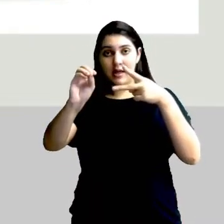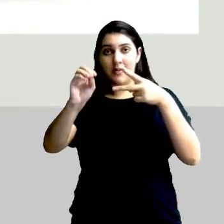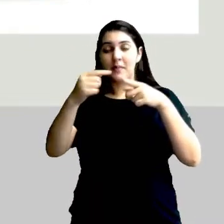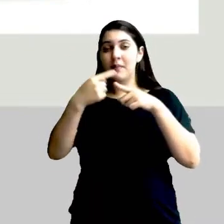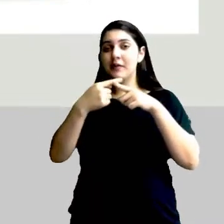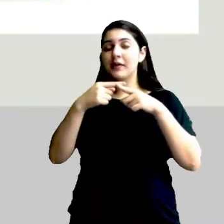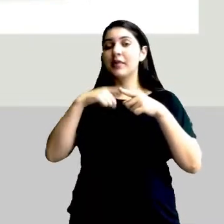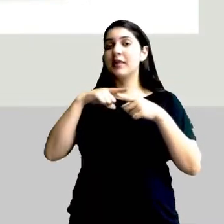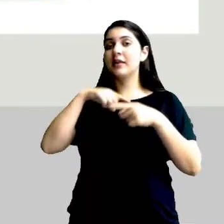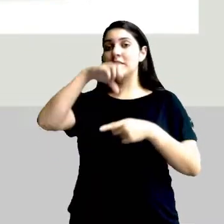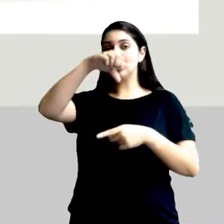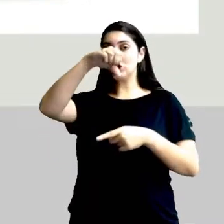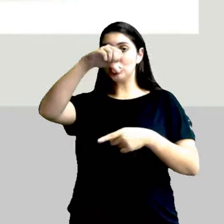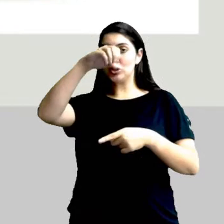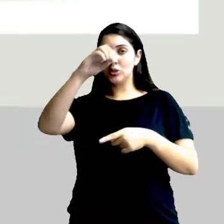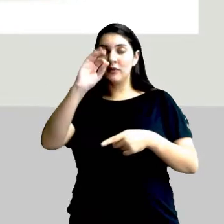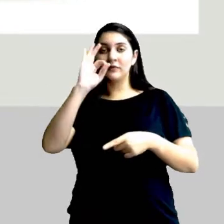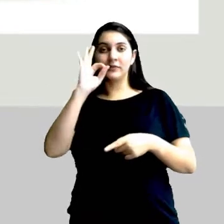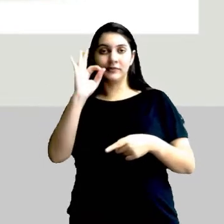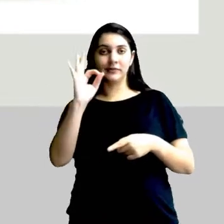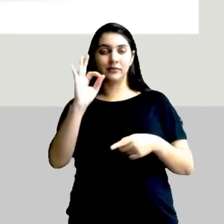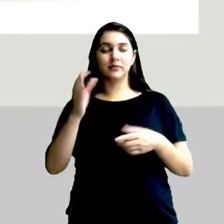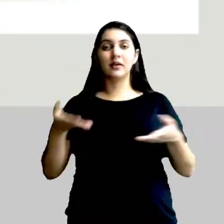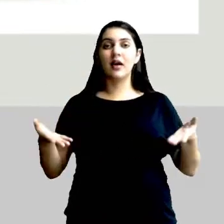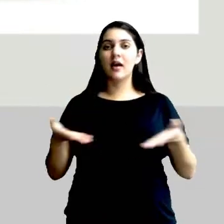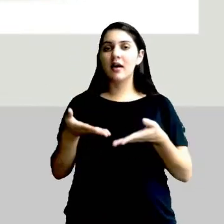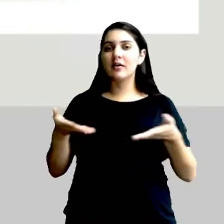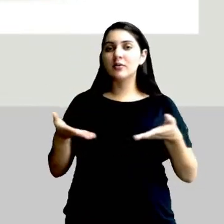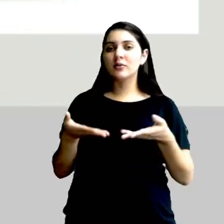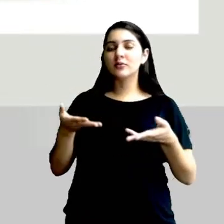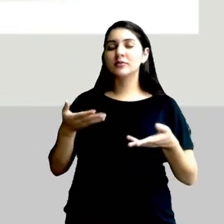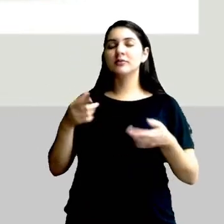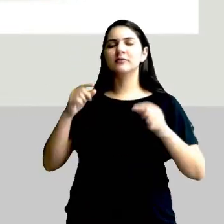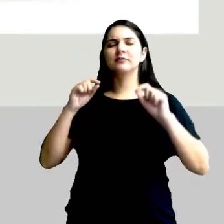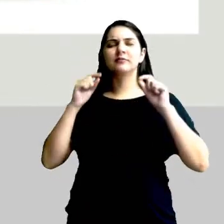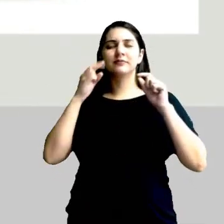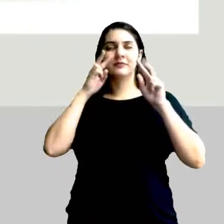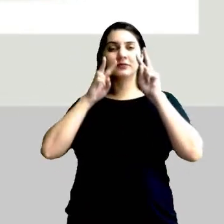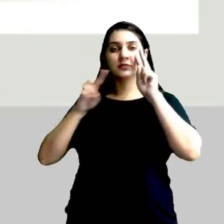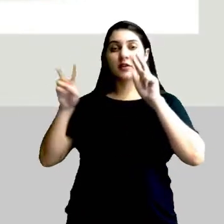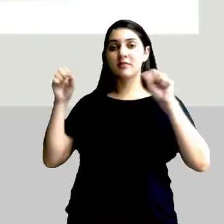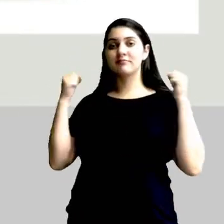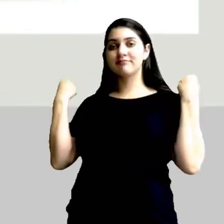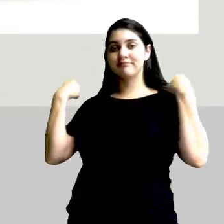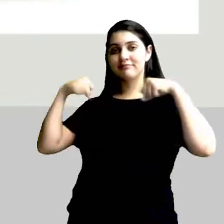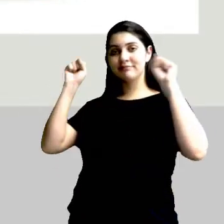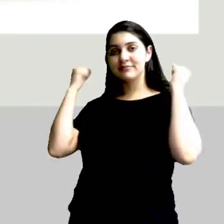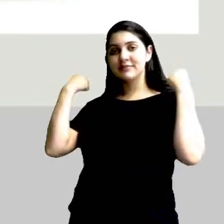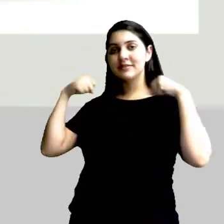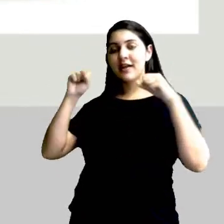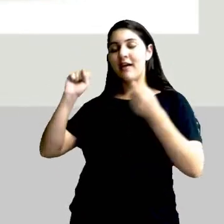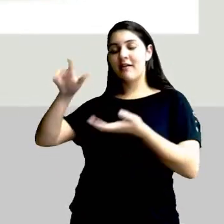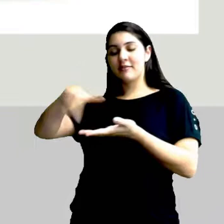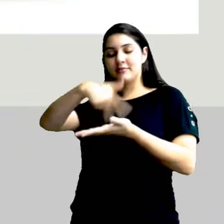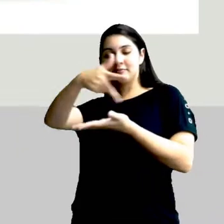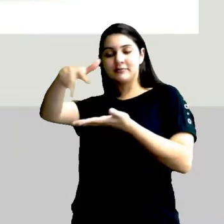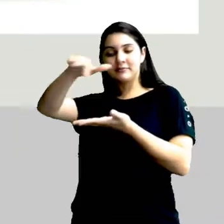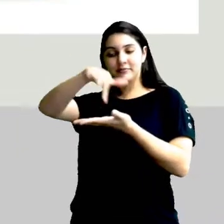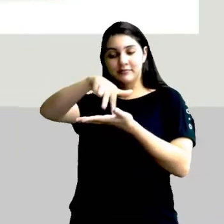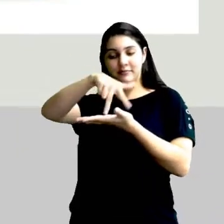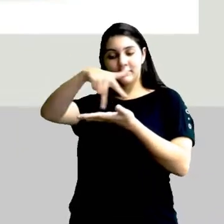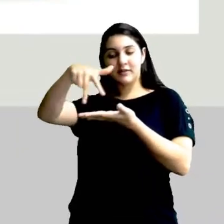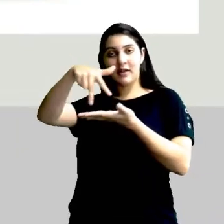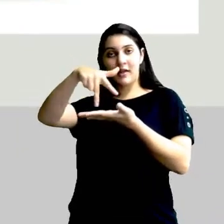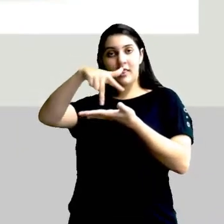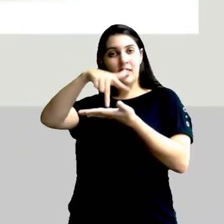um ângulo de 90 graus. Agora vamos ver a ginasta. No seu movimento,